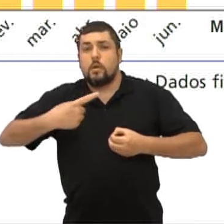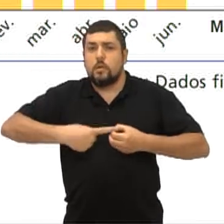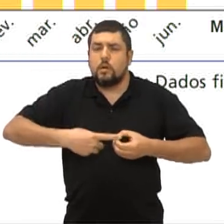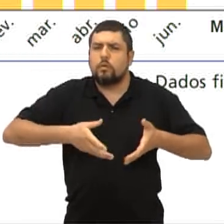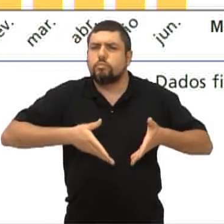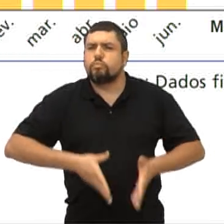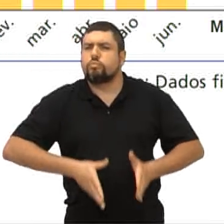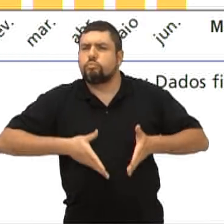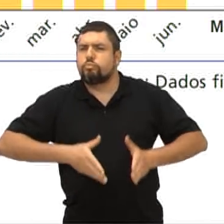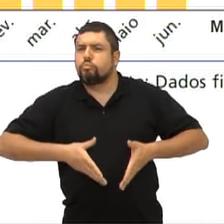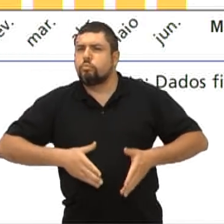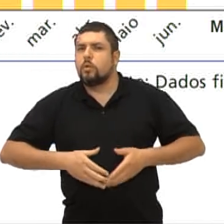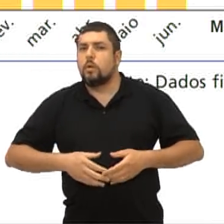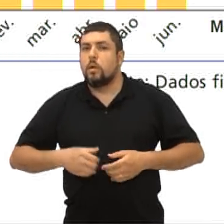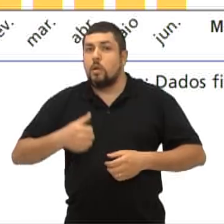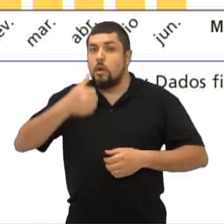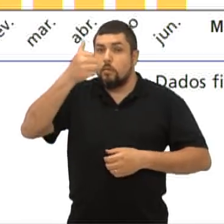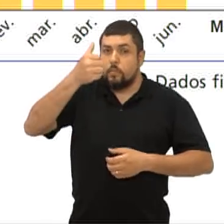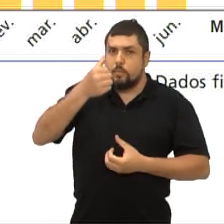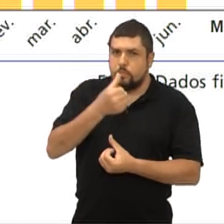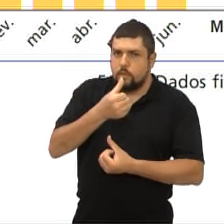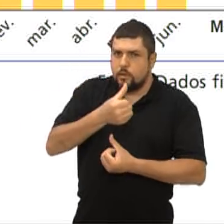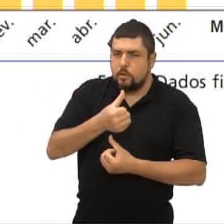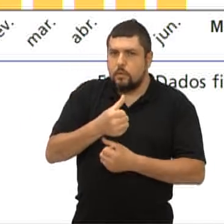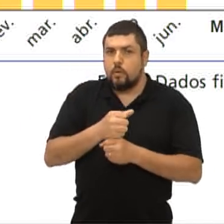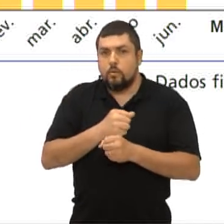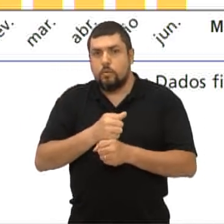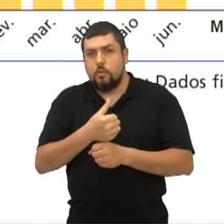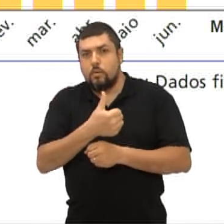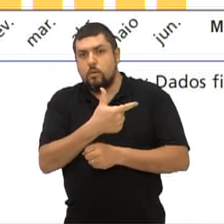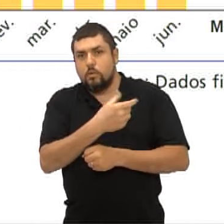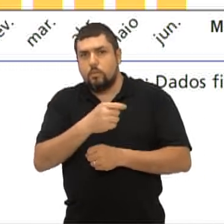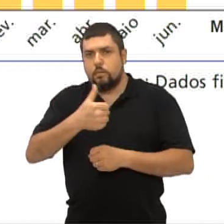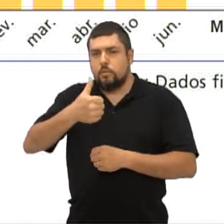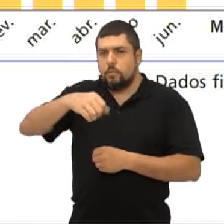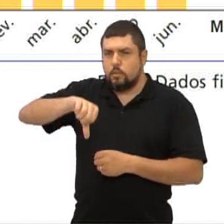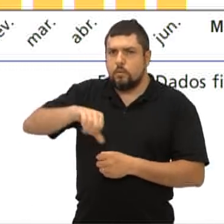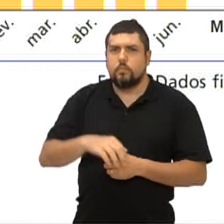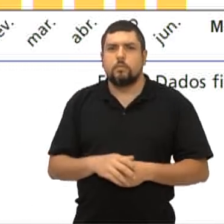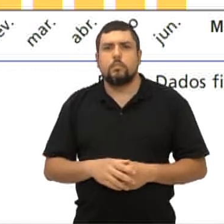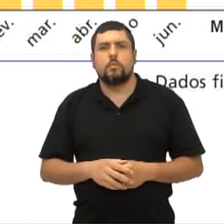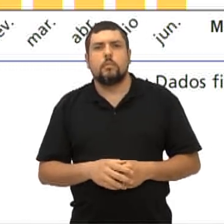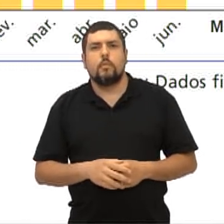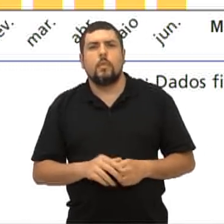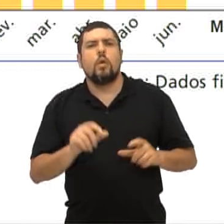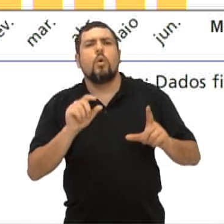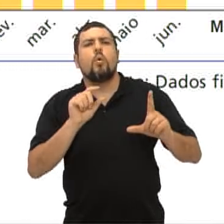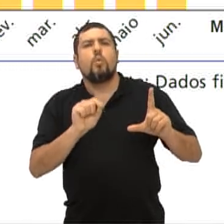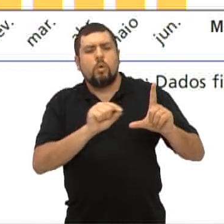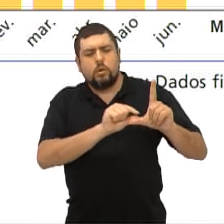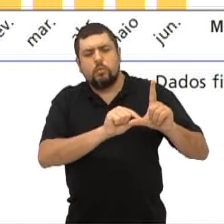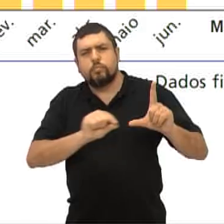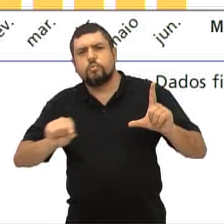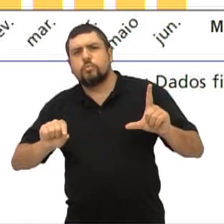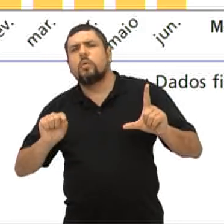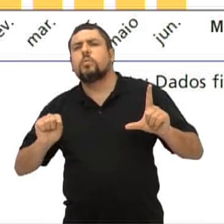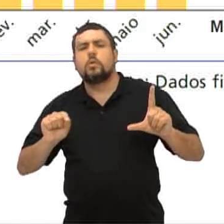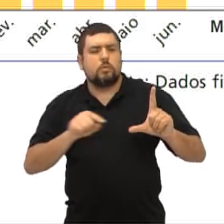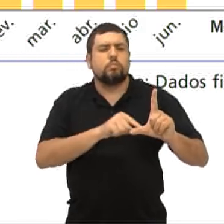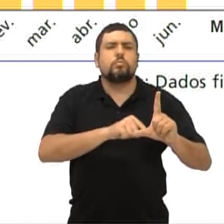primeiro semestre de 2019. Eu quero que vocês me respondam o primeiro desafio. O que informa o eixo horizontal e o eixo